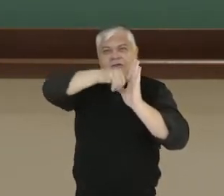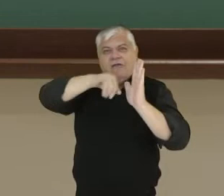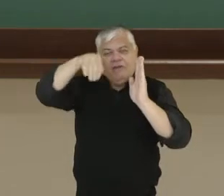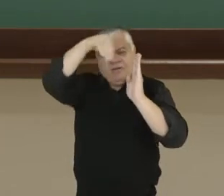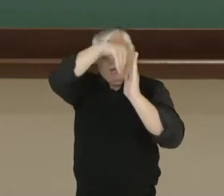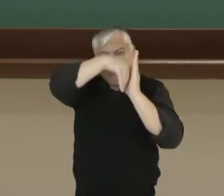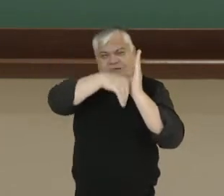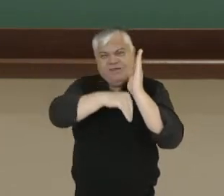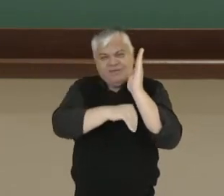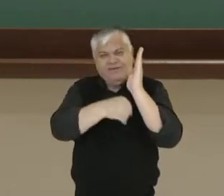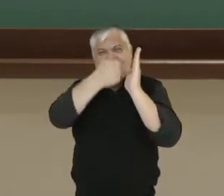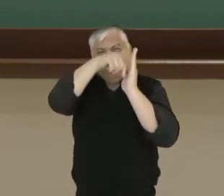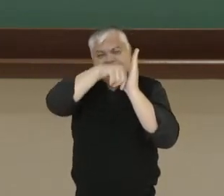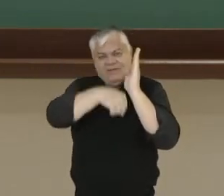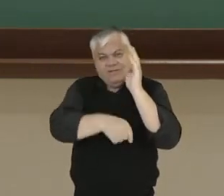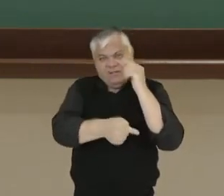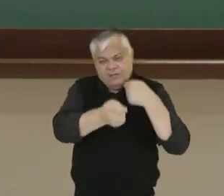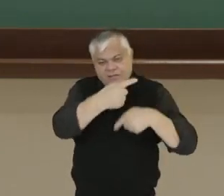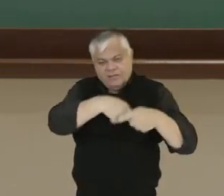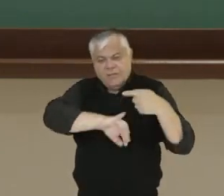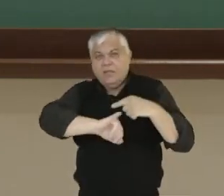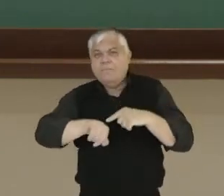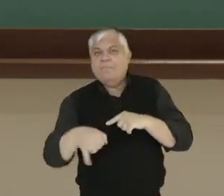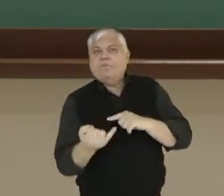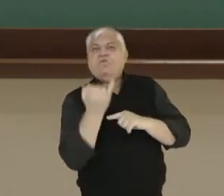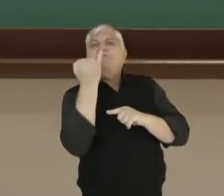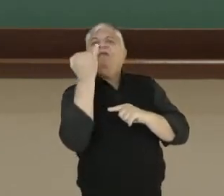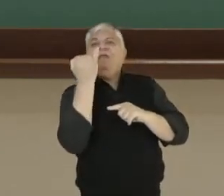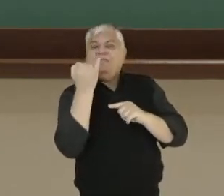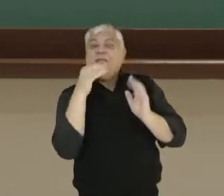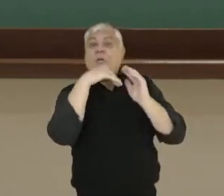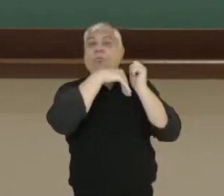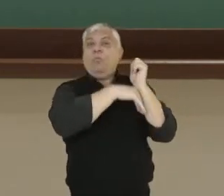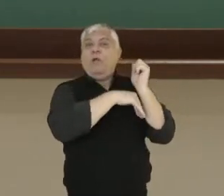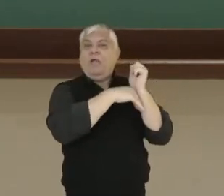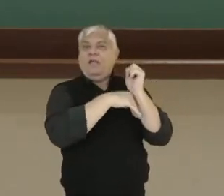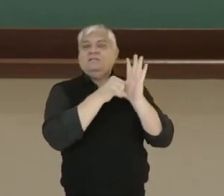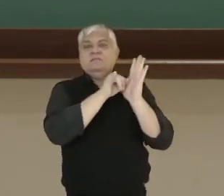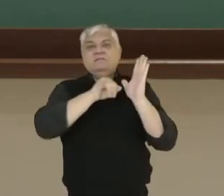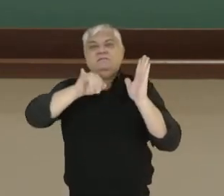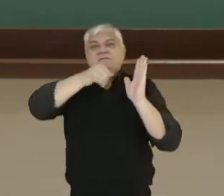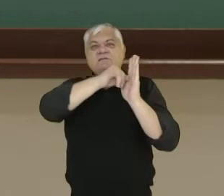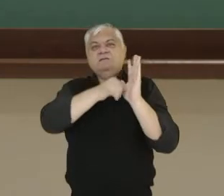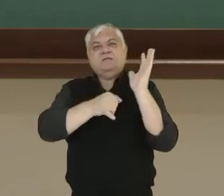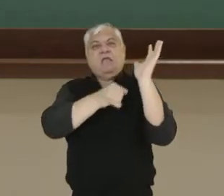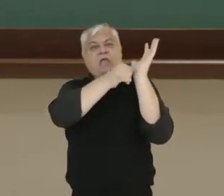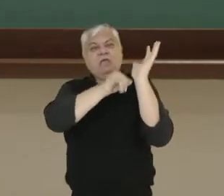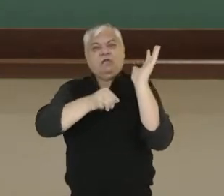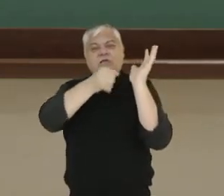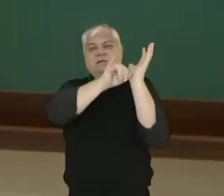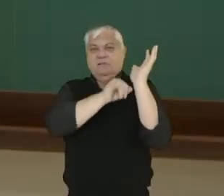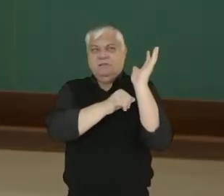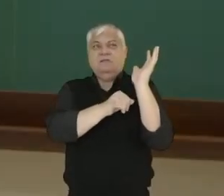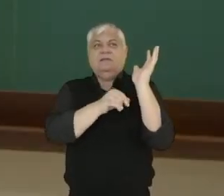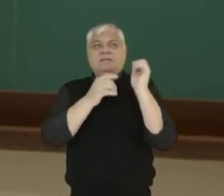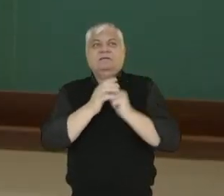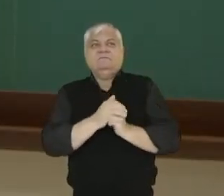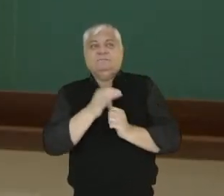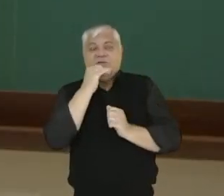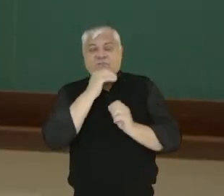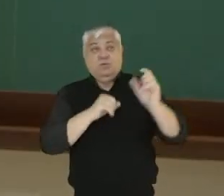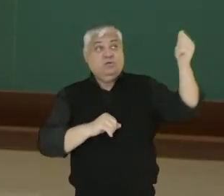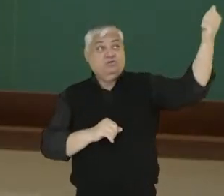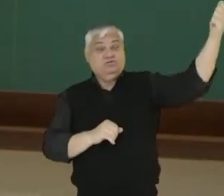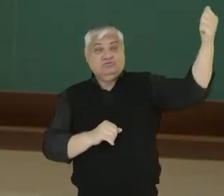é utilizada e uma outra parte ela é armazenada, certo? E é o que está acontecendo aqui. Você tem aqui a